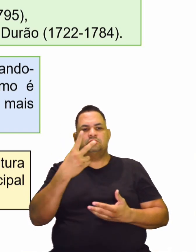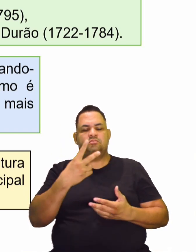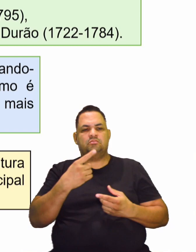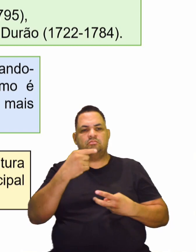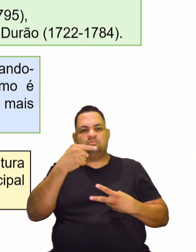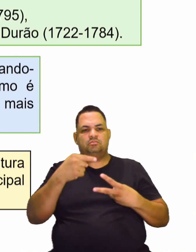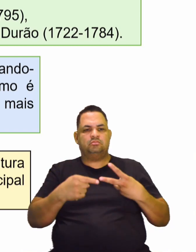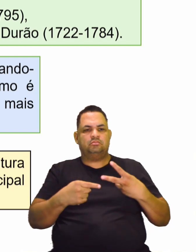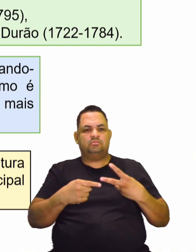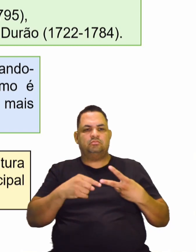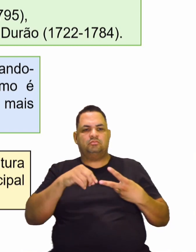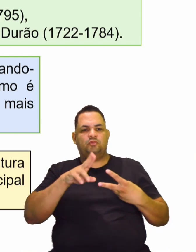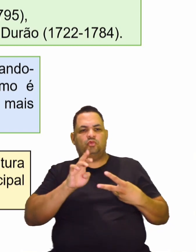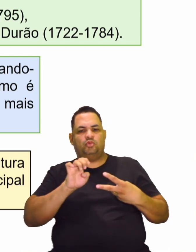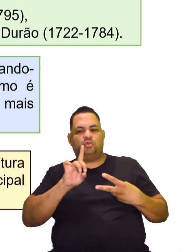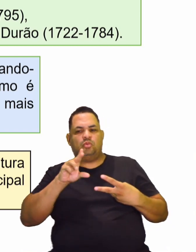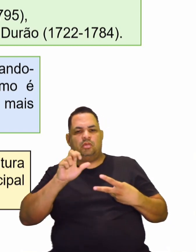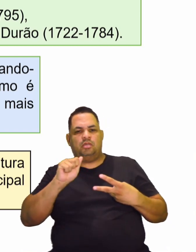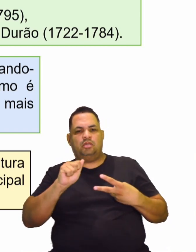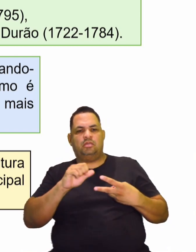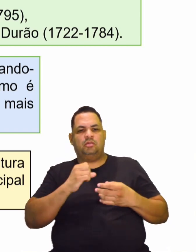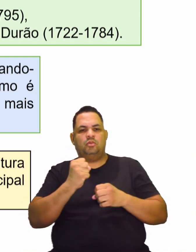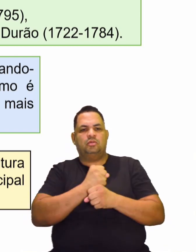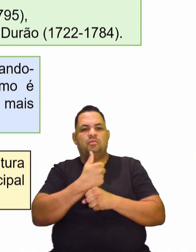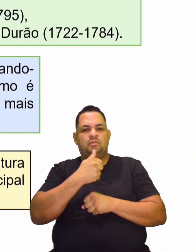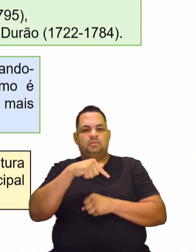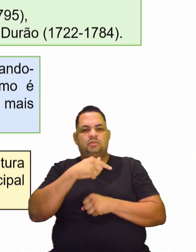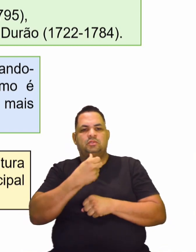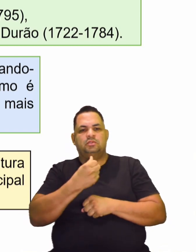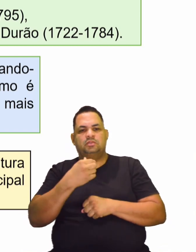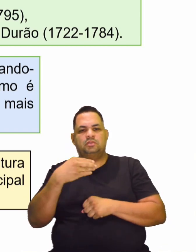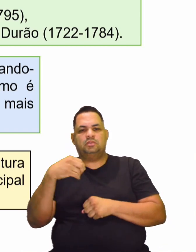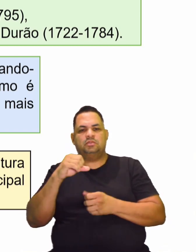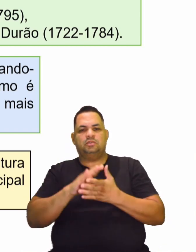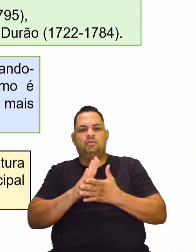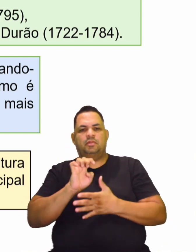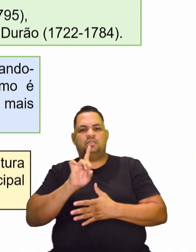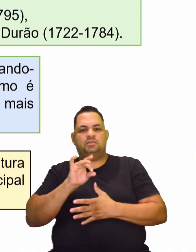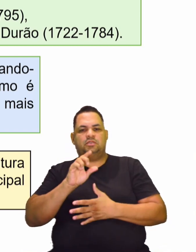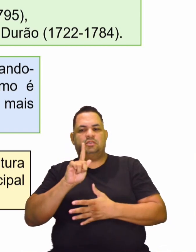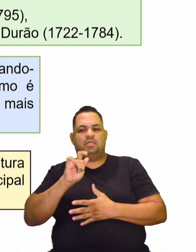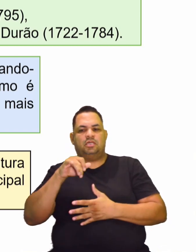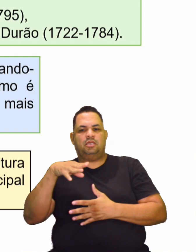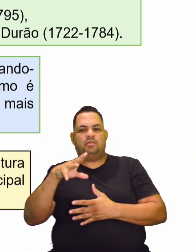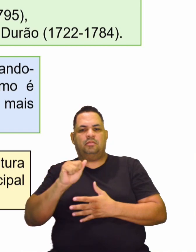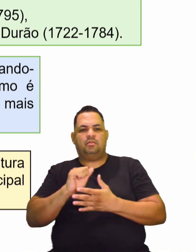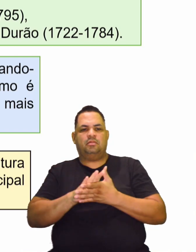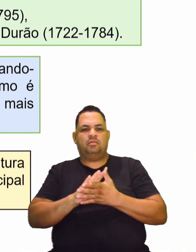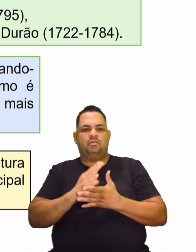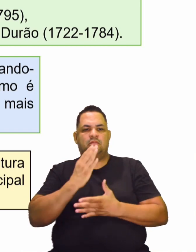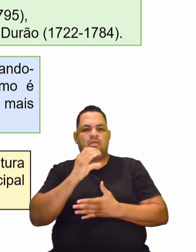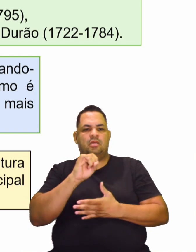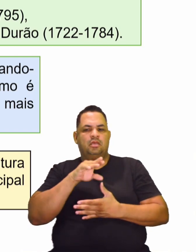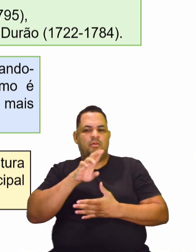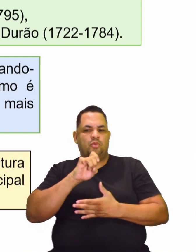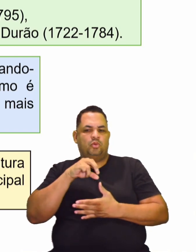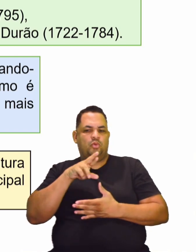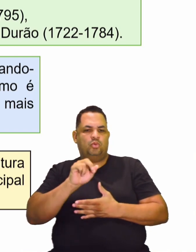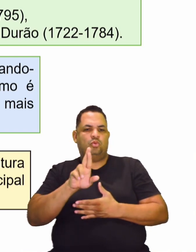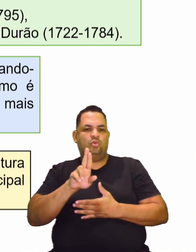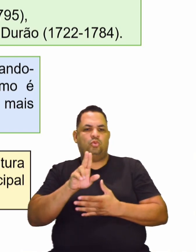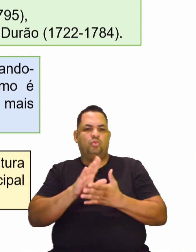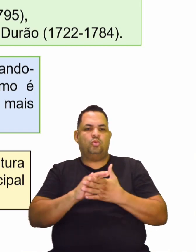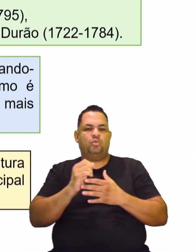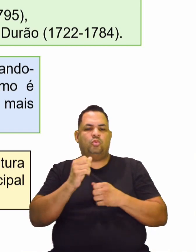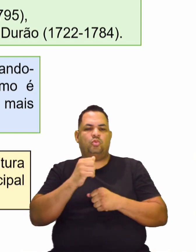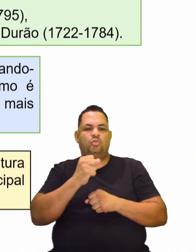O Uruguai, 1769, feito por Basílio da Gama, e Caramuru,